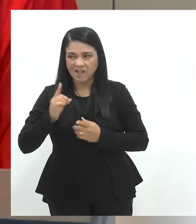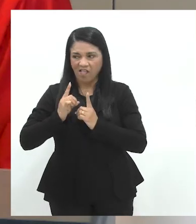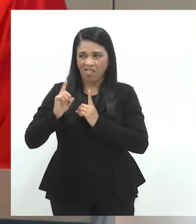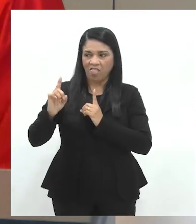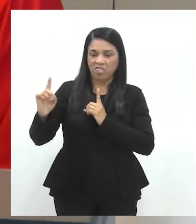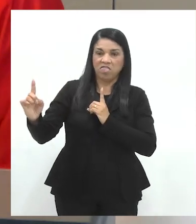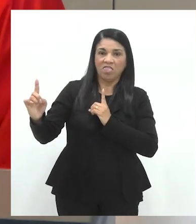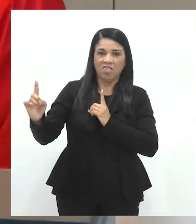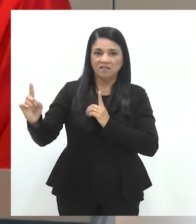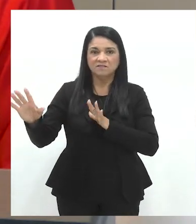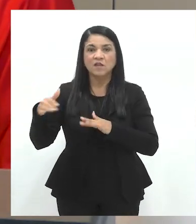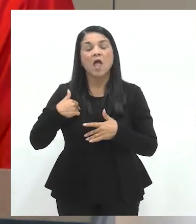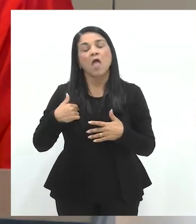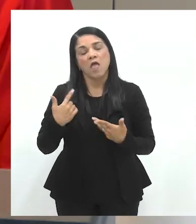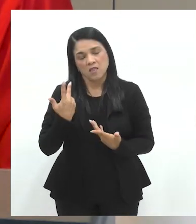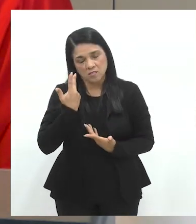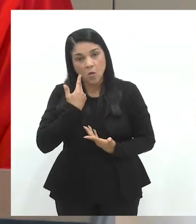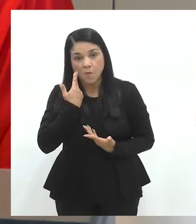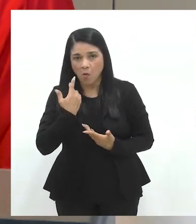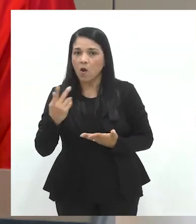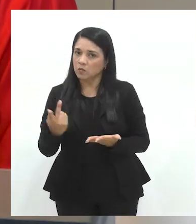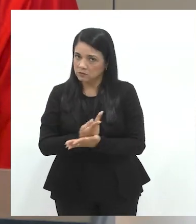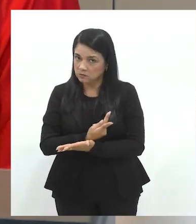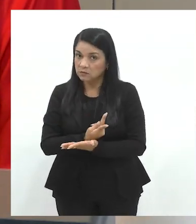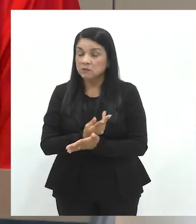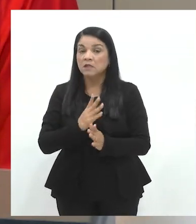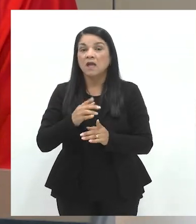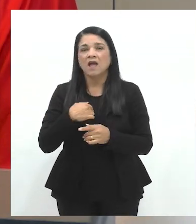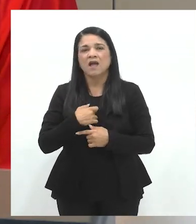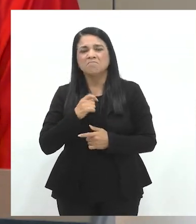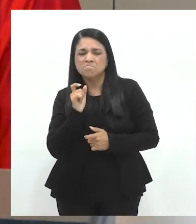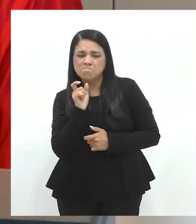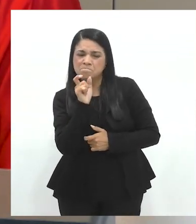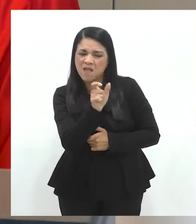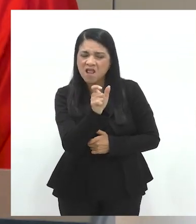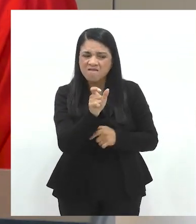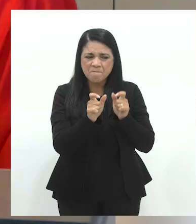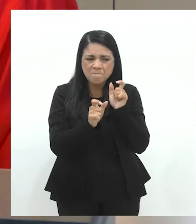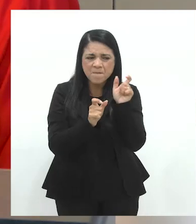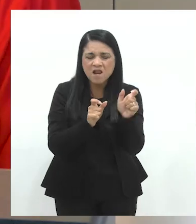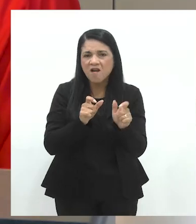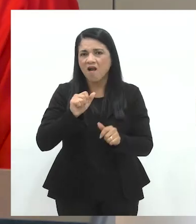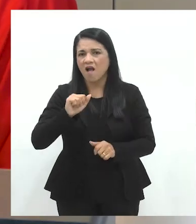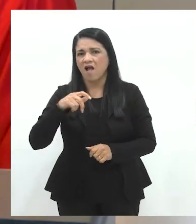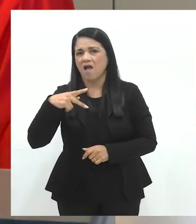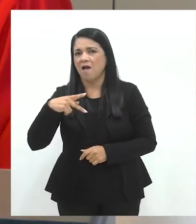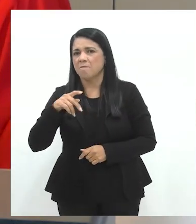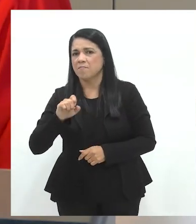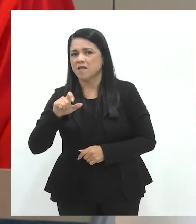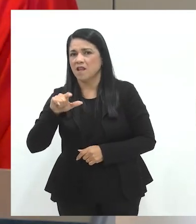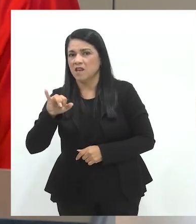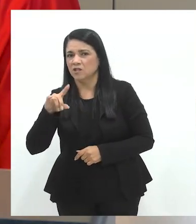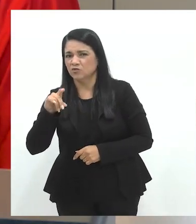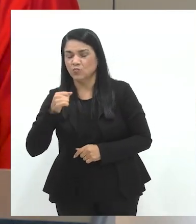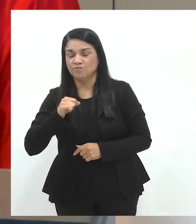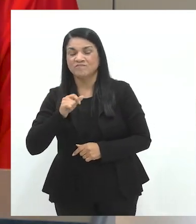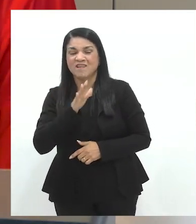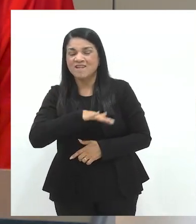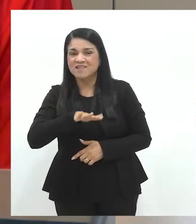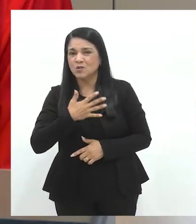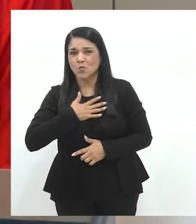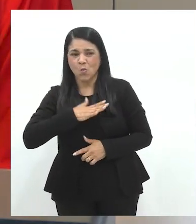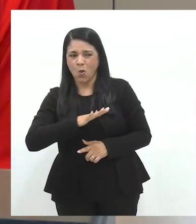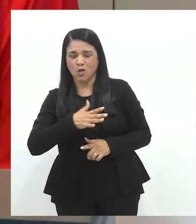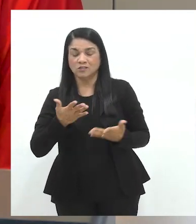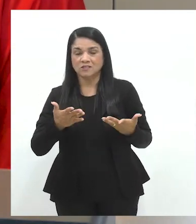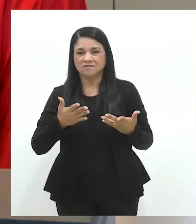já, infelizmente, é comum acontecer, né? Apelidos que a criança não gosta e tudo mais. De